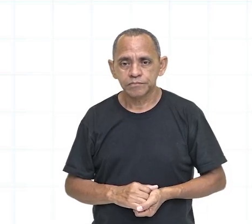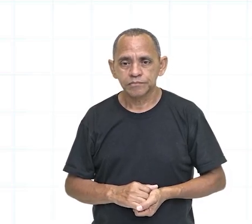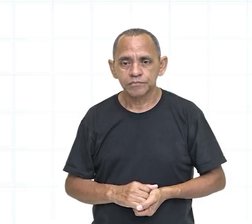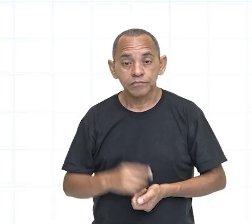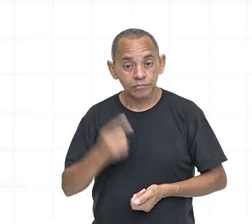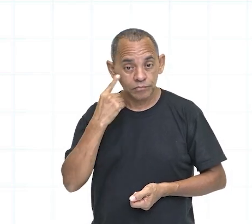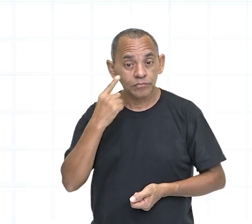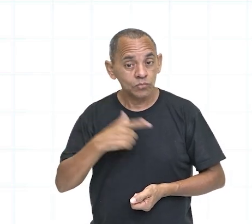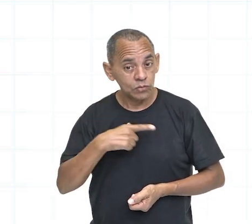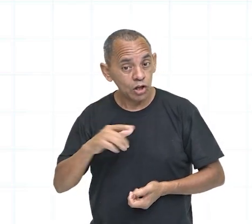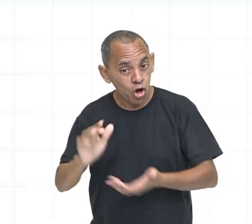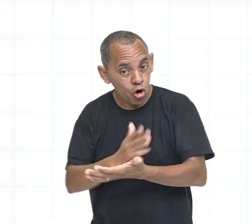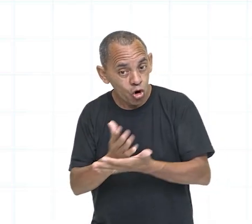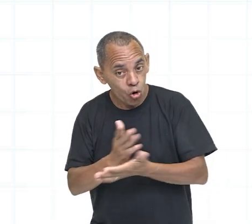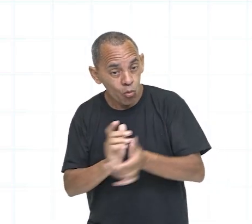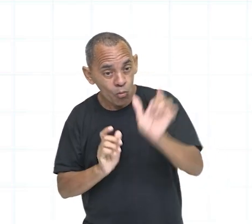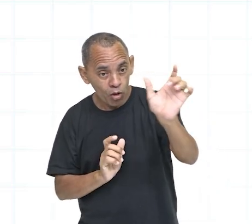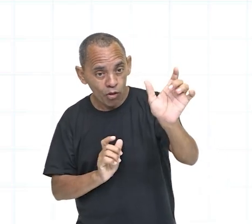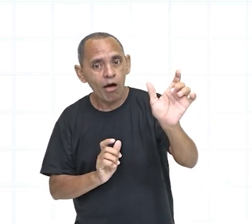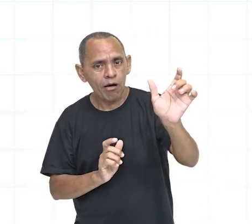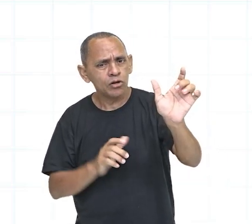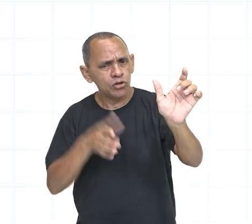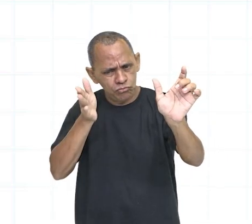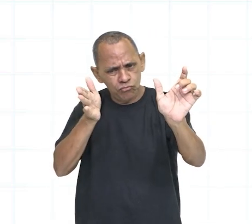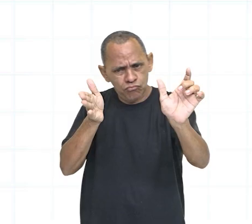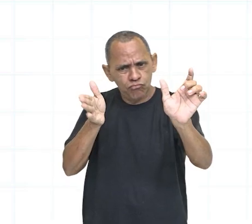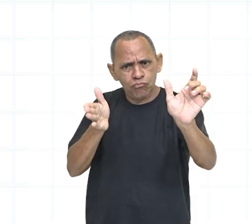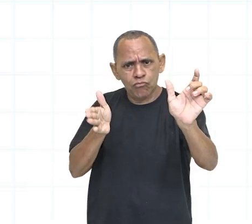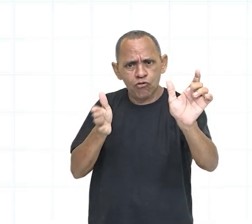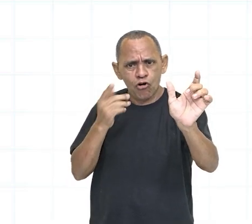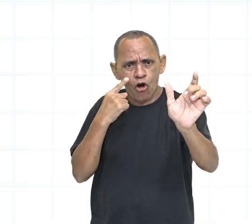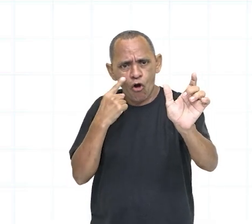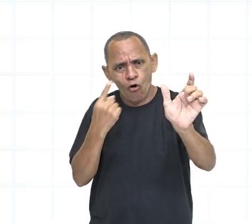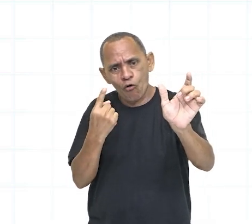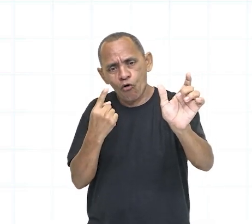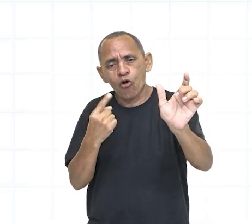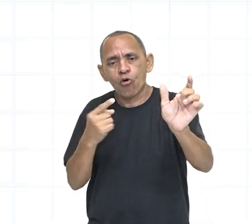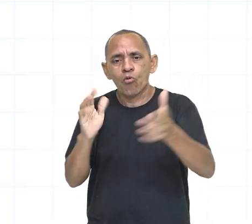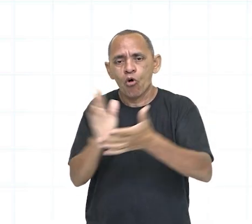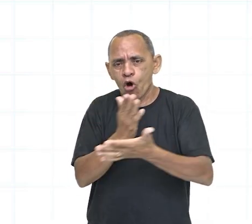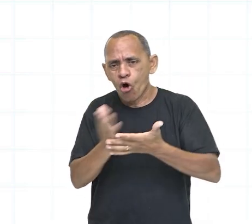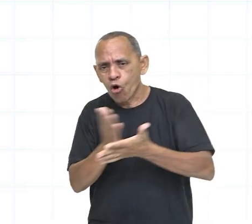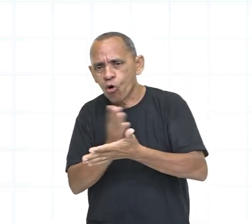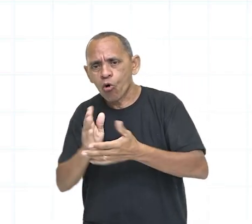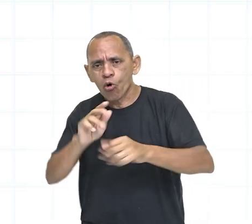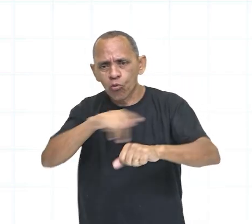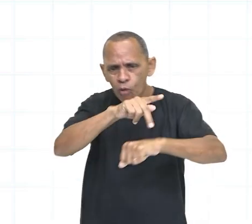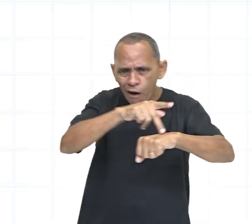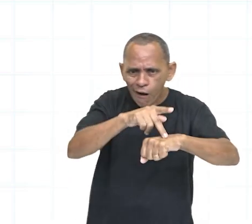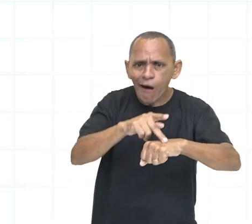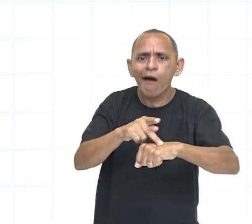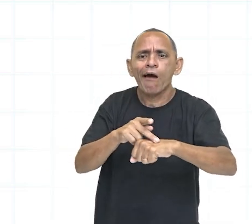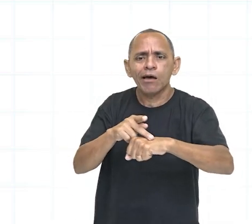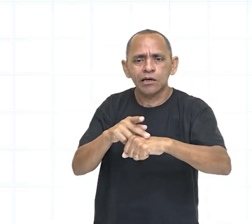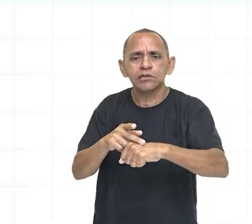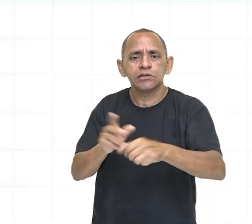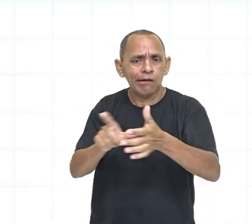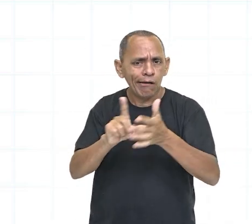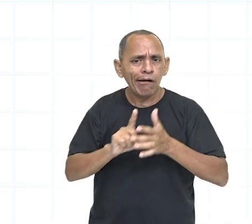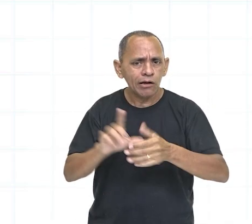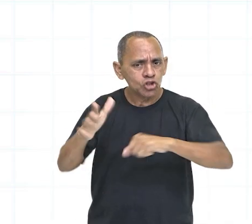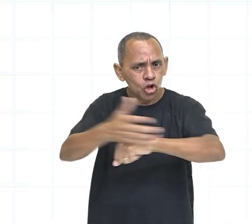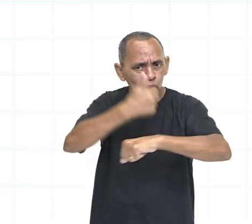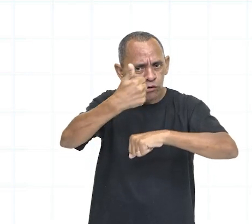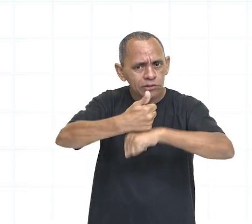que nós já vimos lá no comecinho da nossa aula, daqueles países que foram inicialmente colonizados, né,